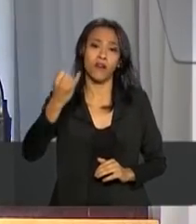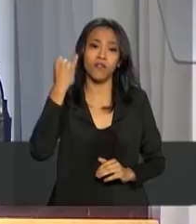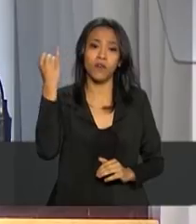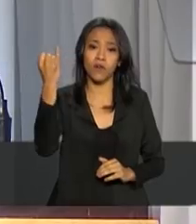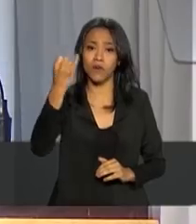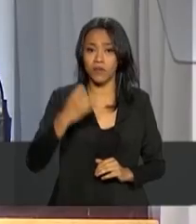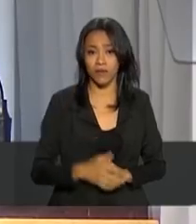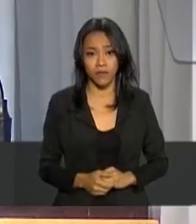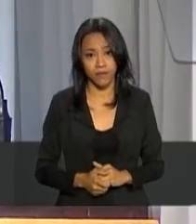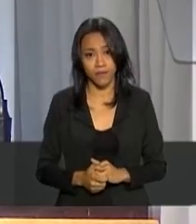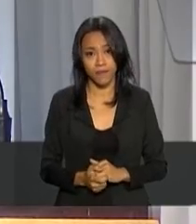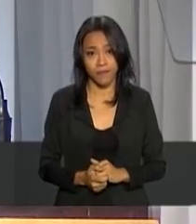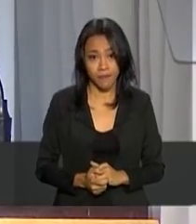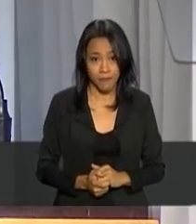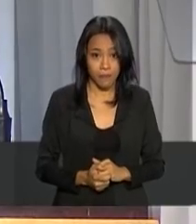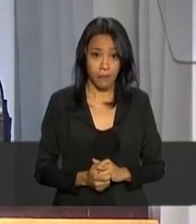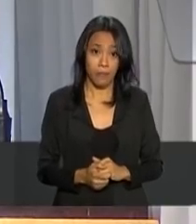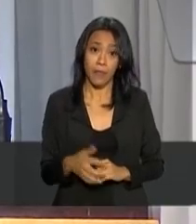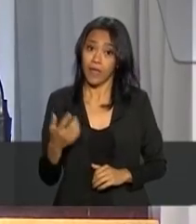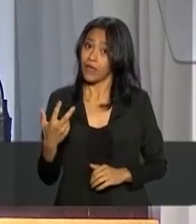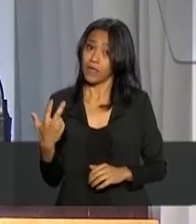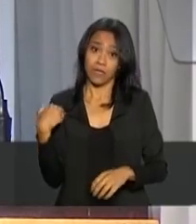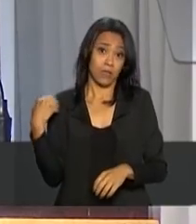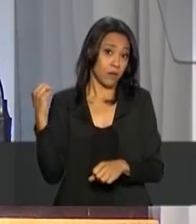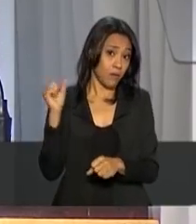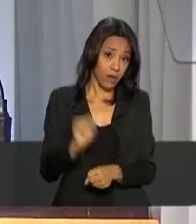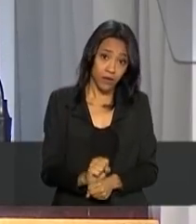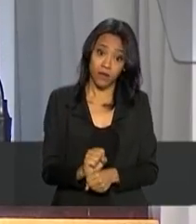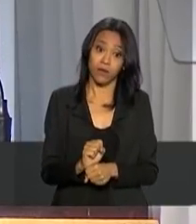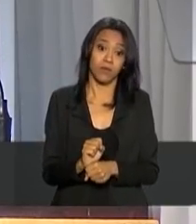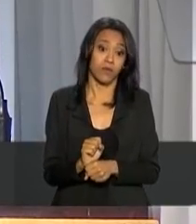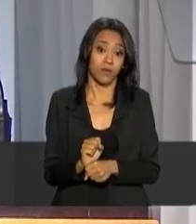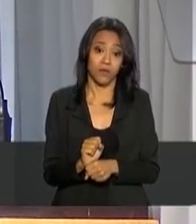para o nosso país. Mas não paramos por aí. Ainda